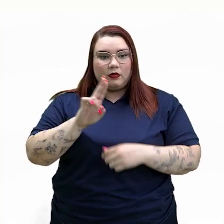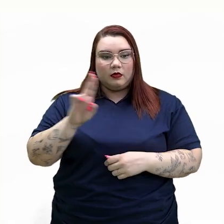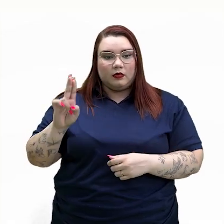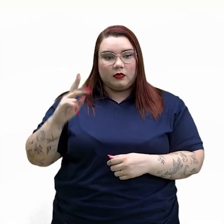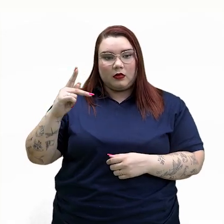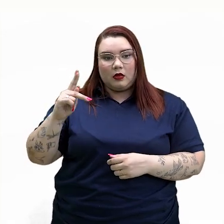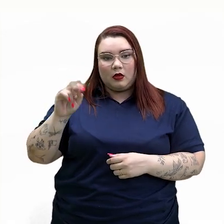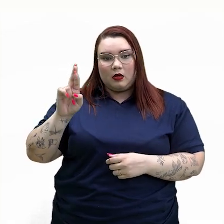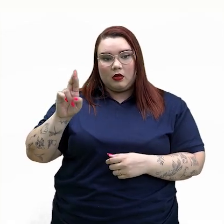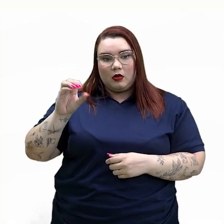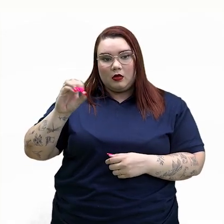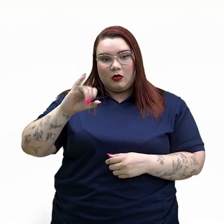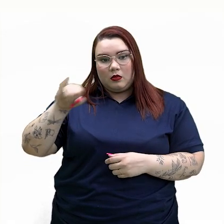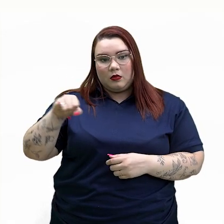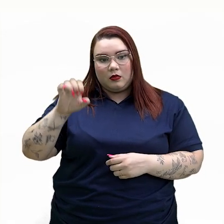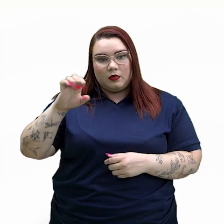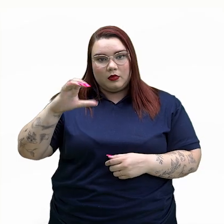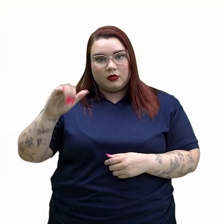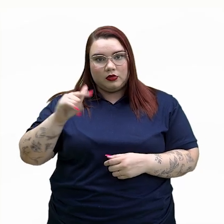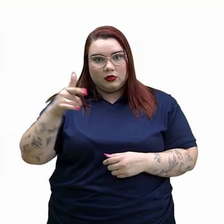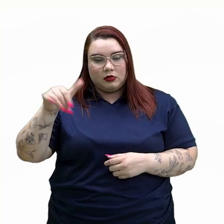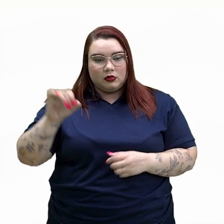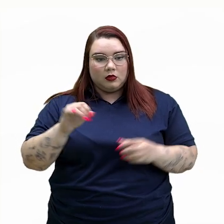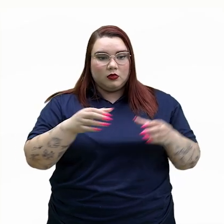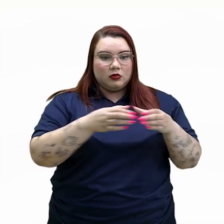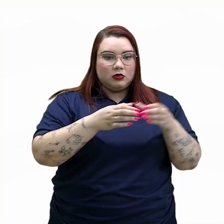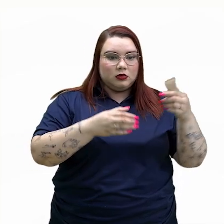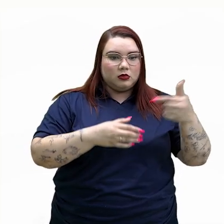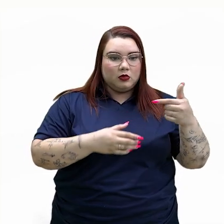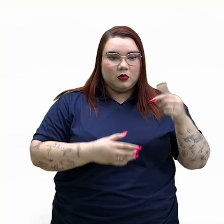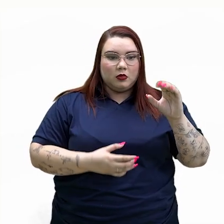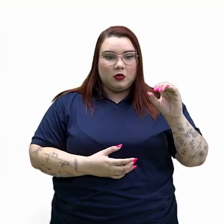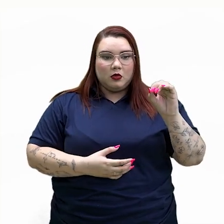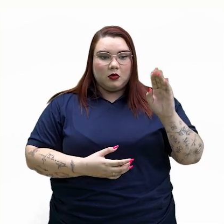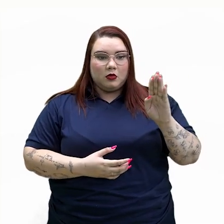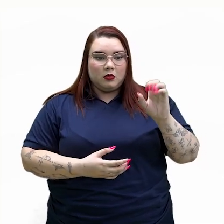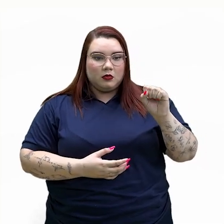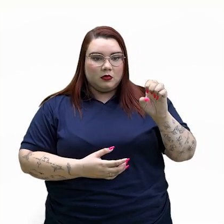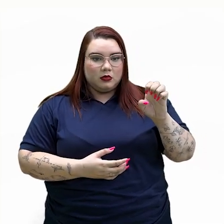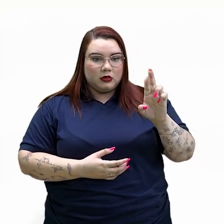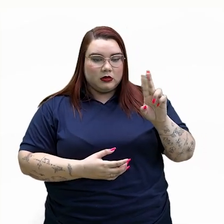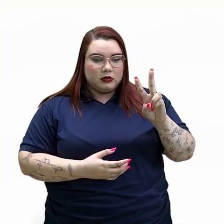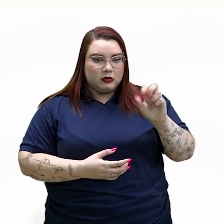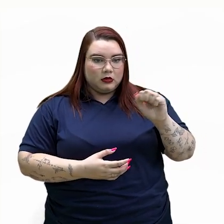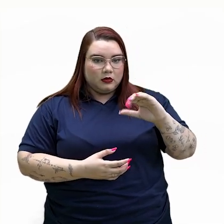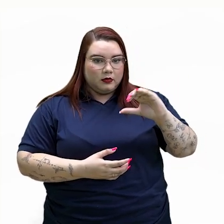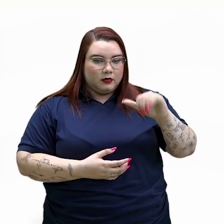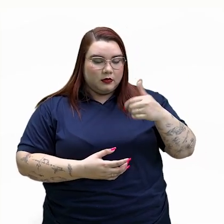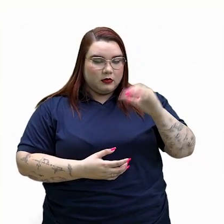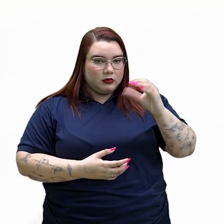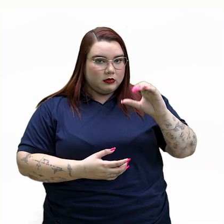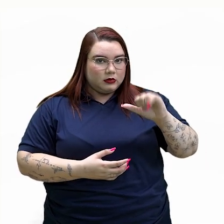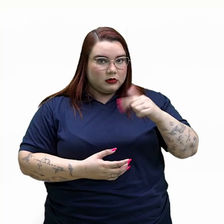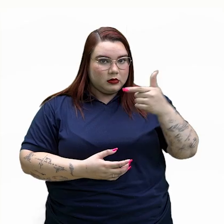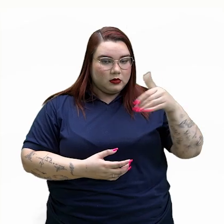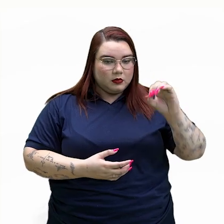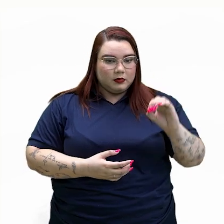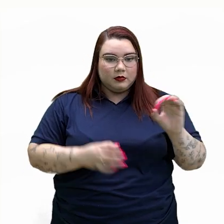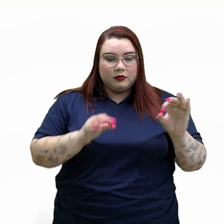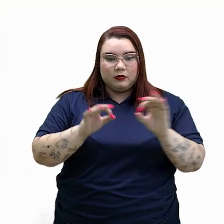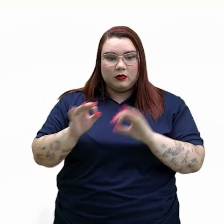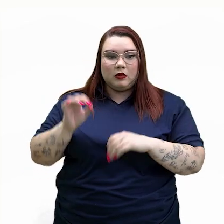de projeção, e o outro, observação. Projeção, que vai envolver